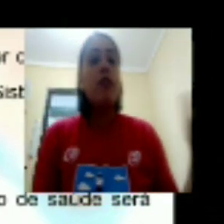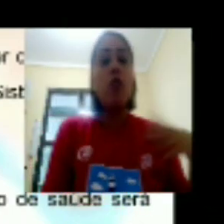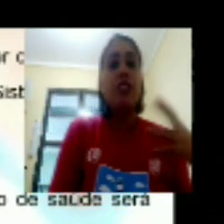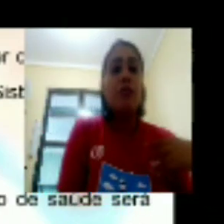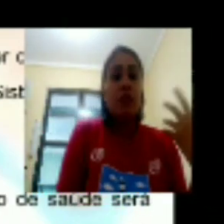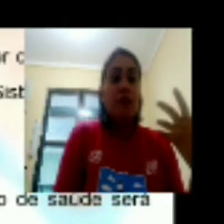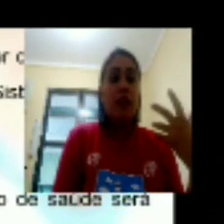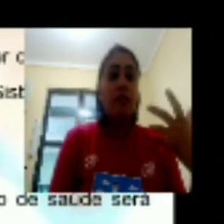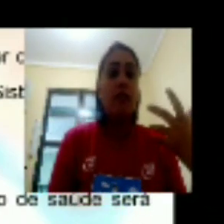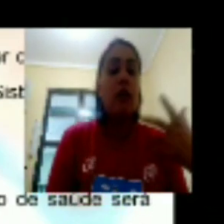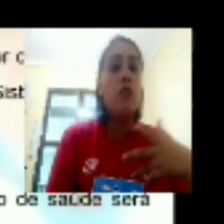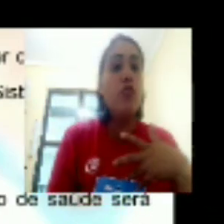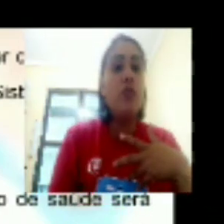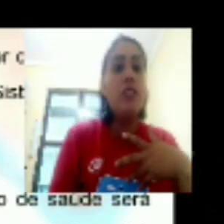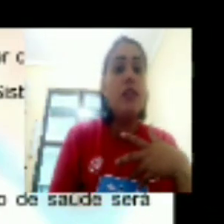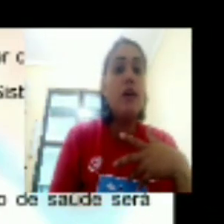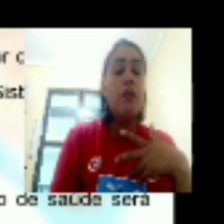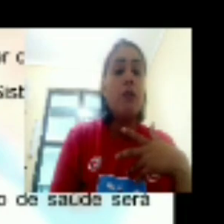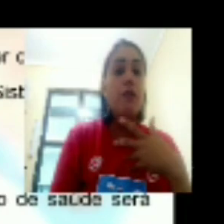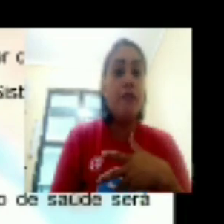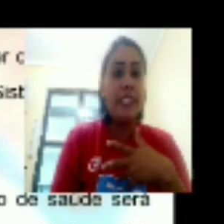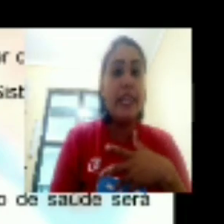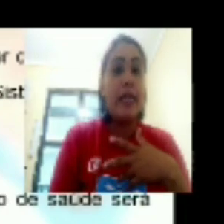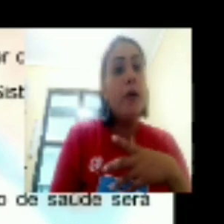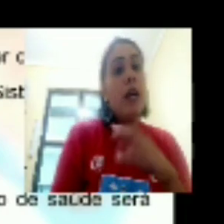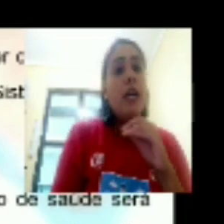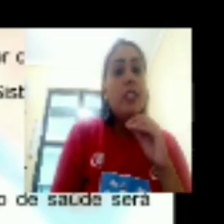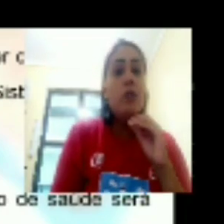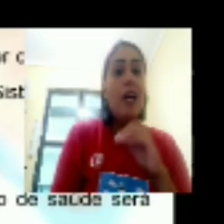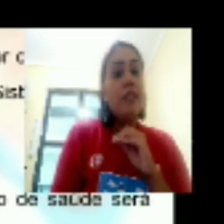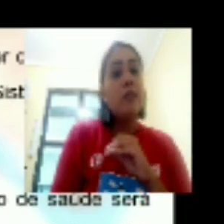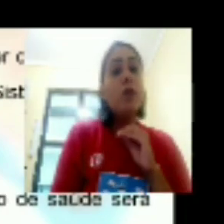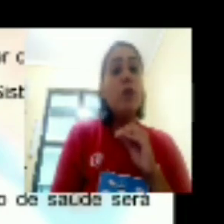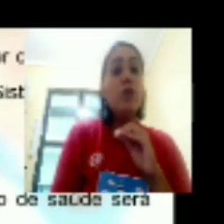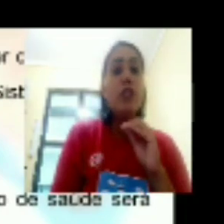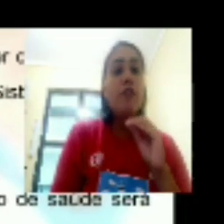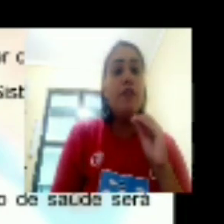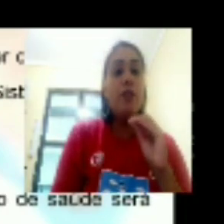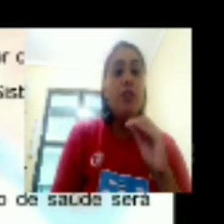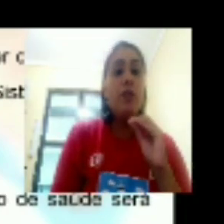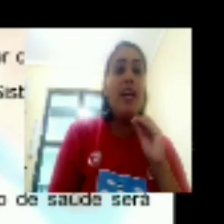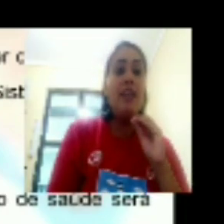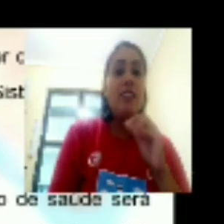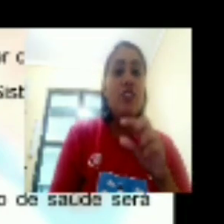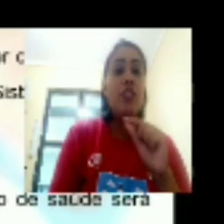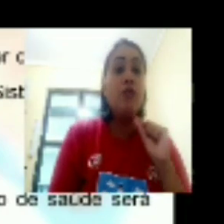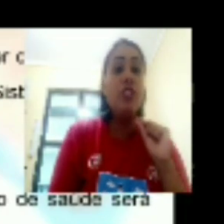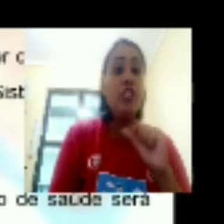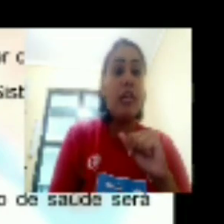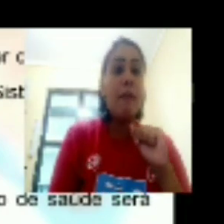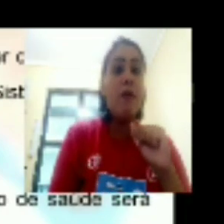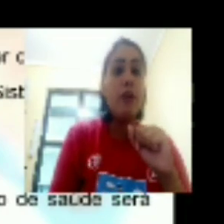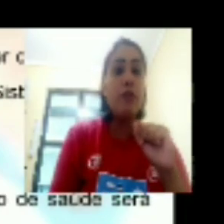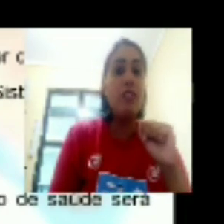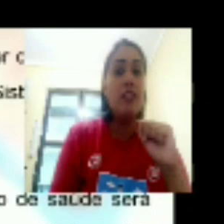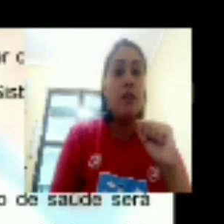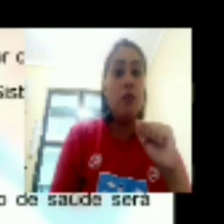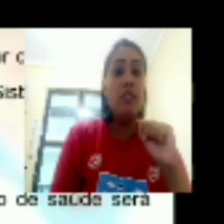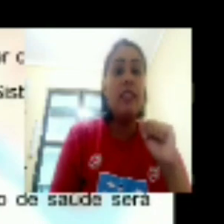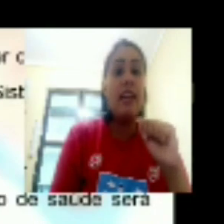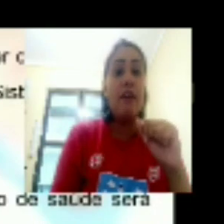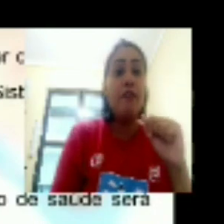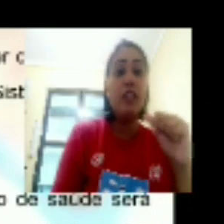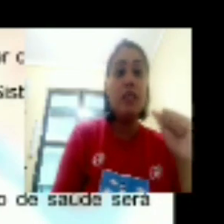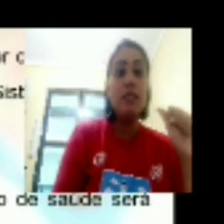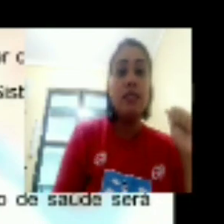aí, continuando falando da Constituição Federal, no artigo 198, ele diz que o Sistema Único de